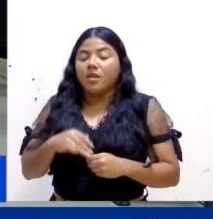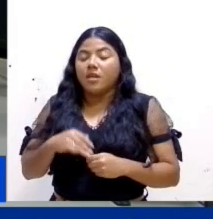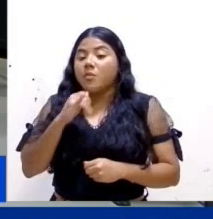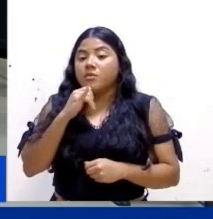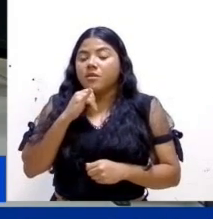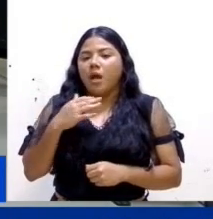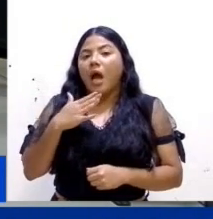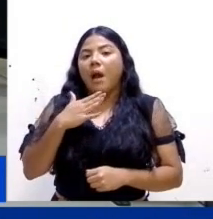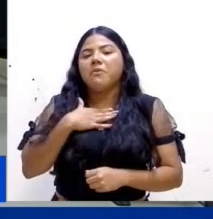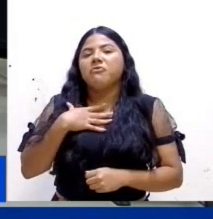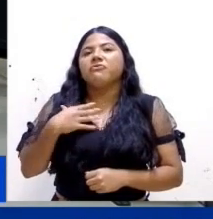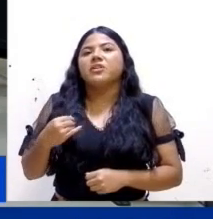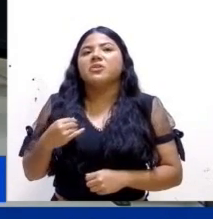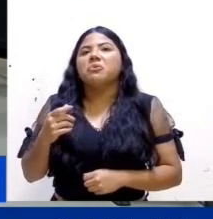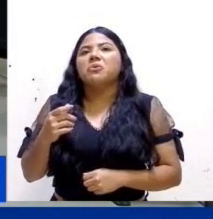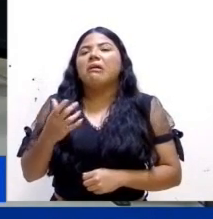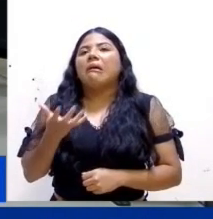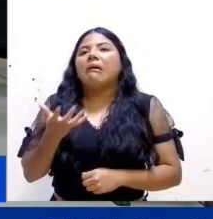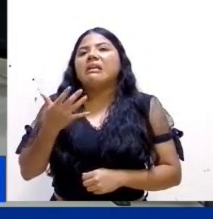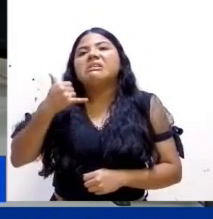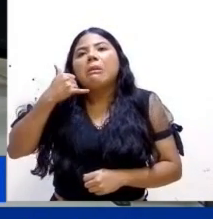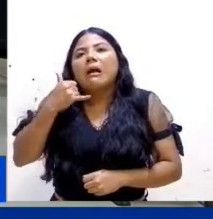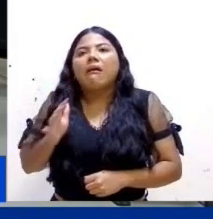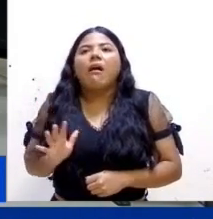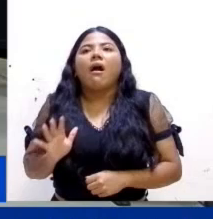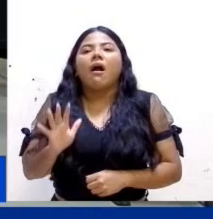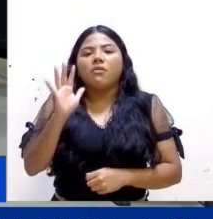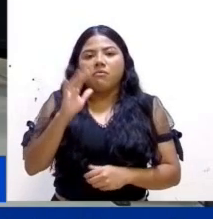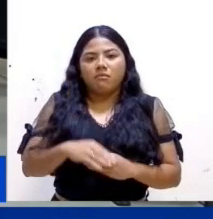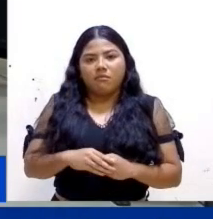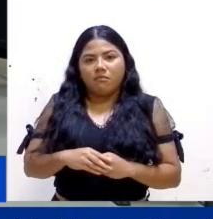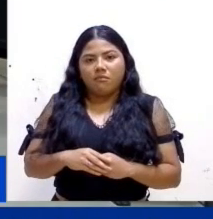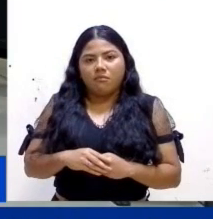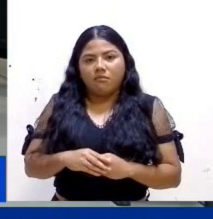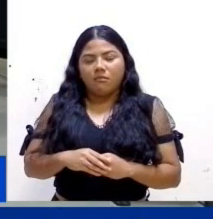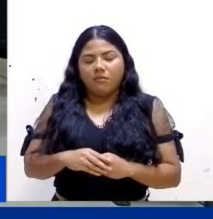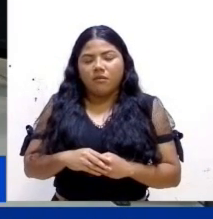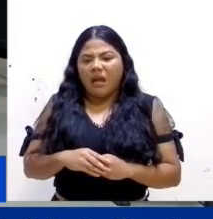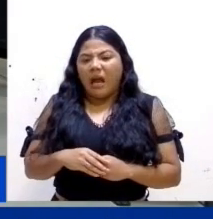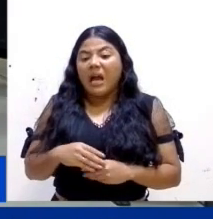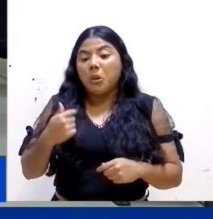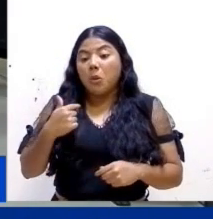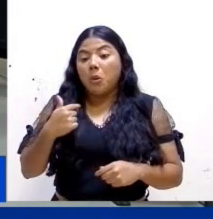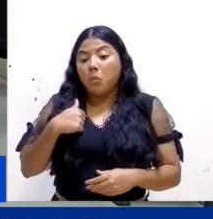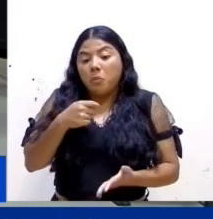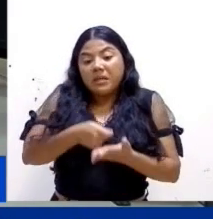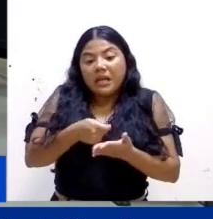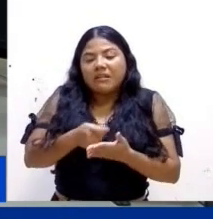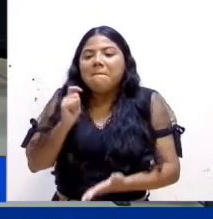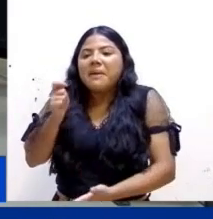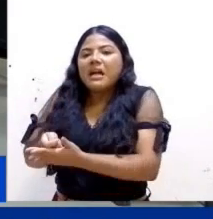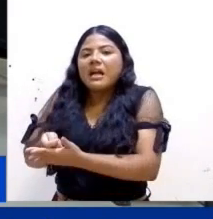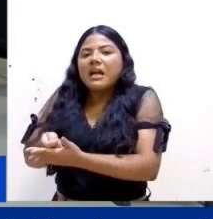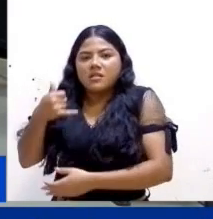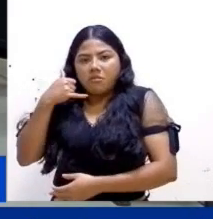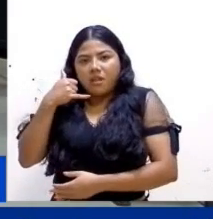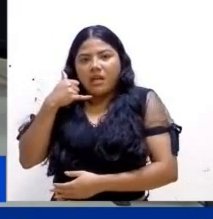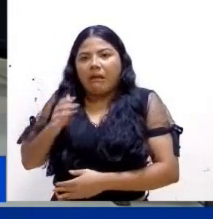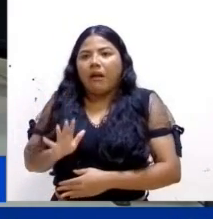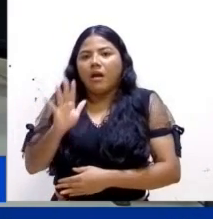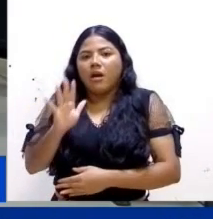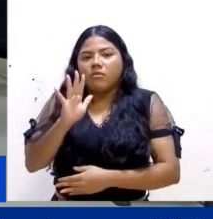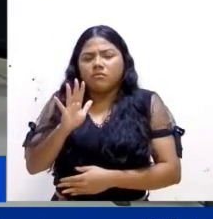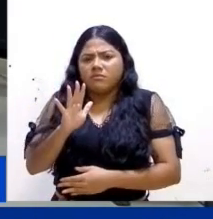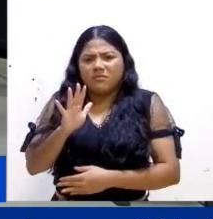vai lançar. Não, eu não tenho condição de dar. Eu sou obrigada a dar? Não, evidentemente que não. Dentro das